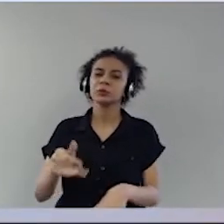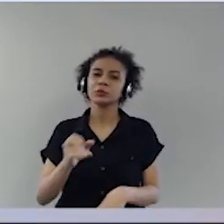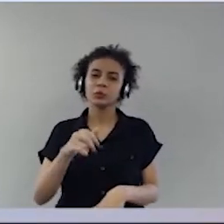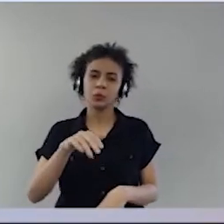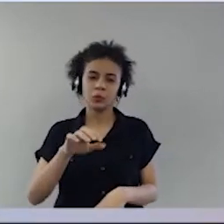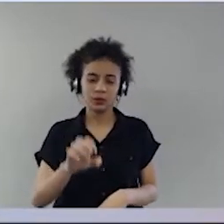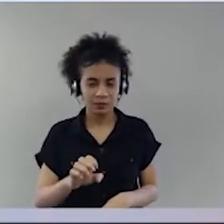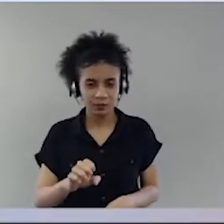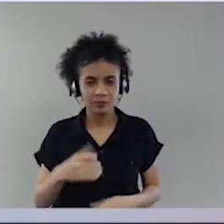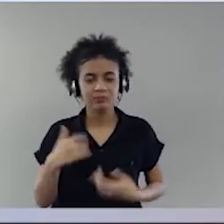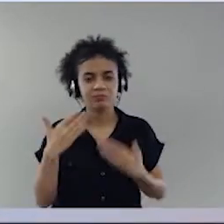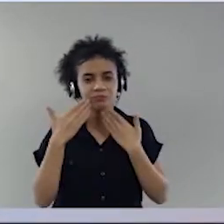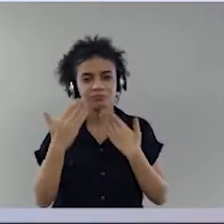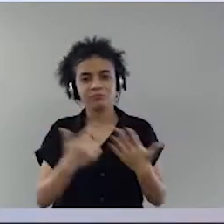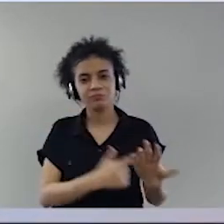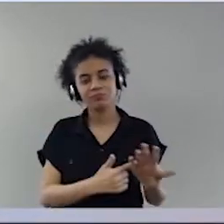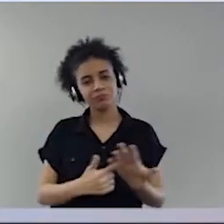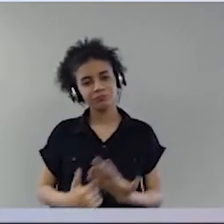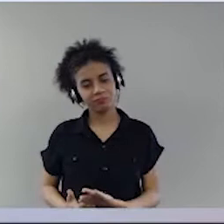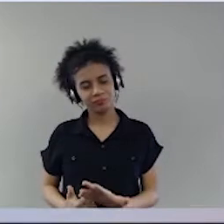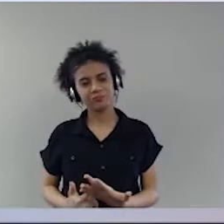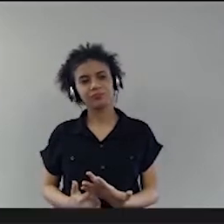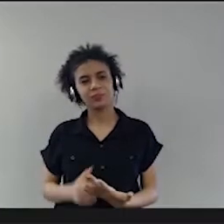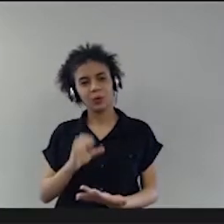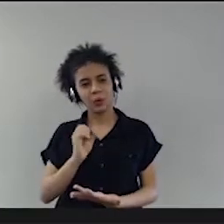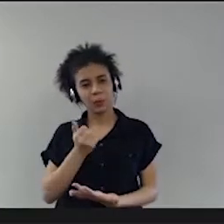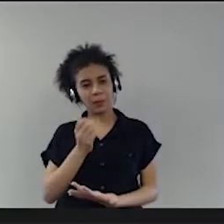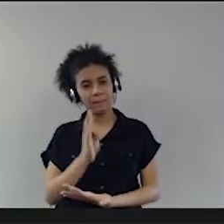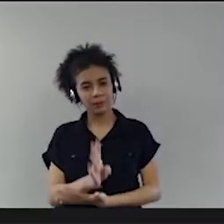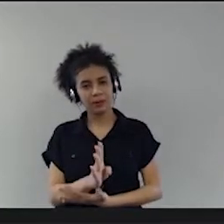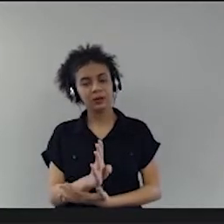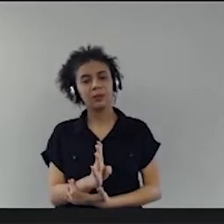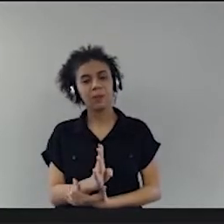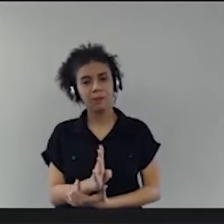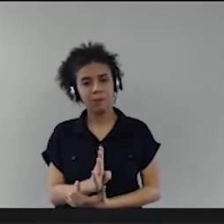Albuquerque. Agradecer o convite à OAB